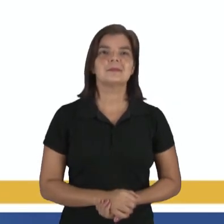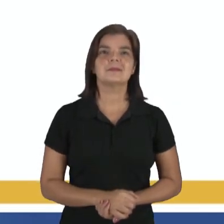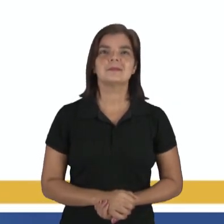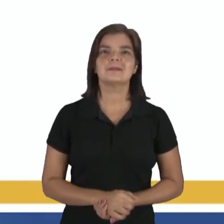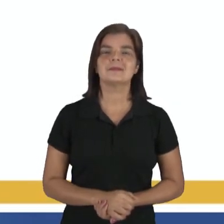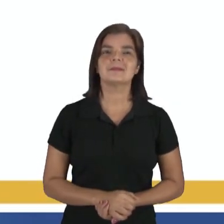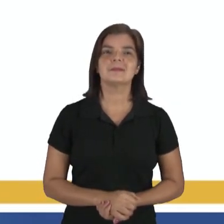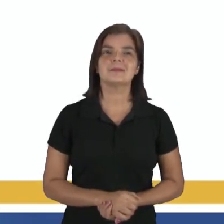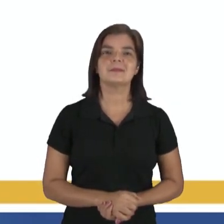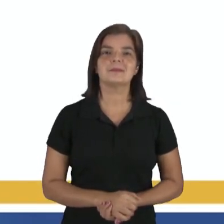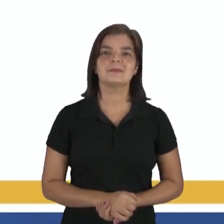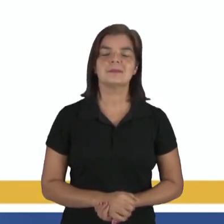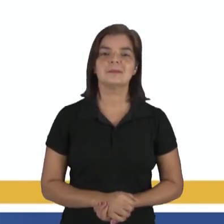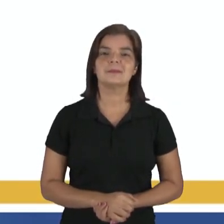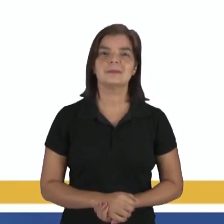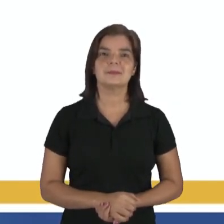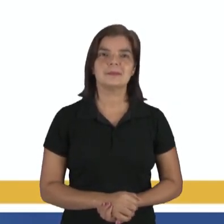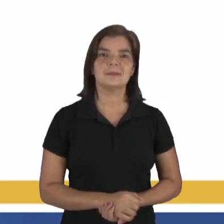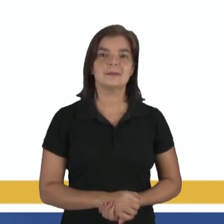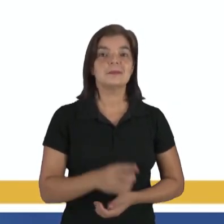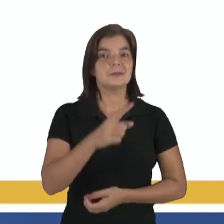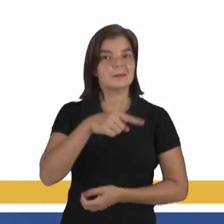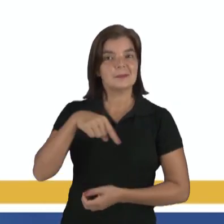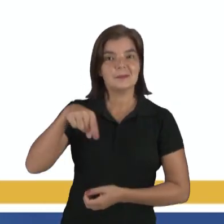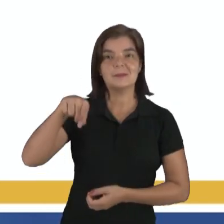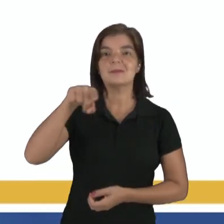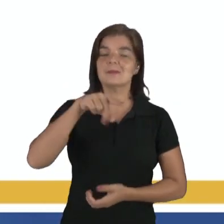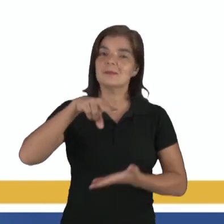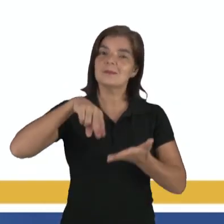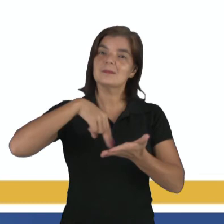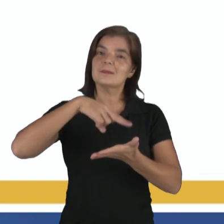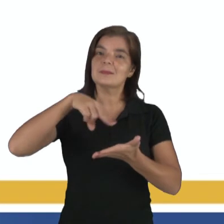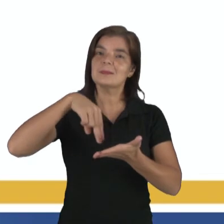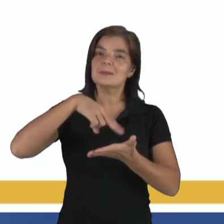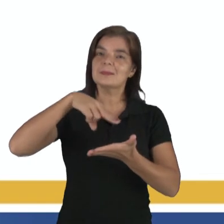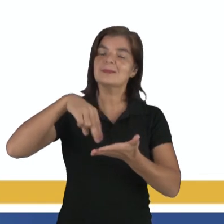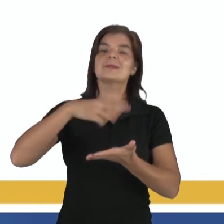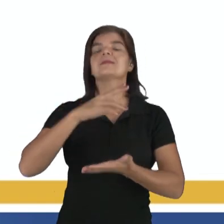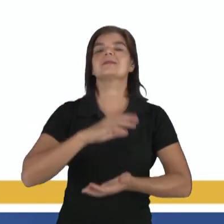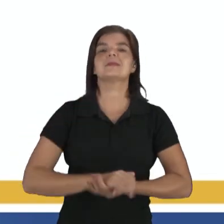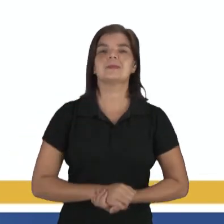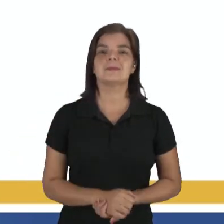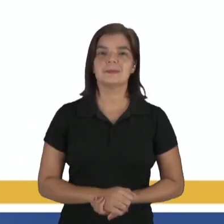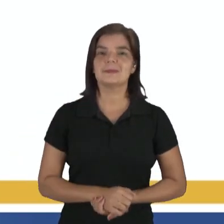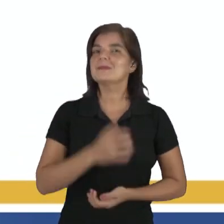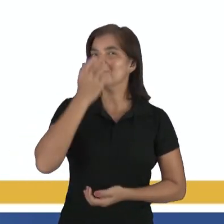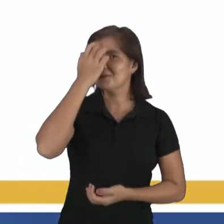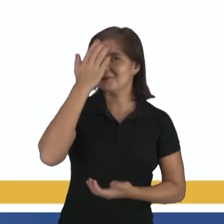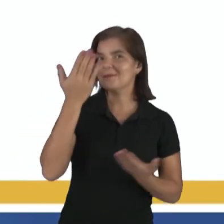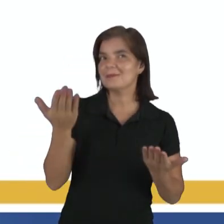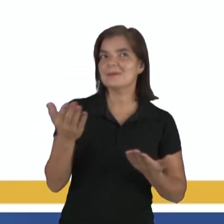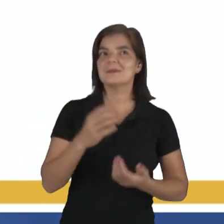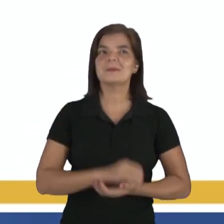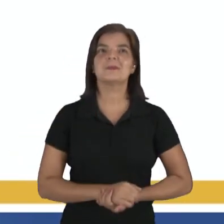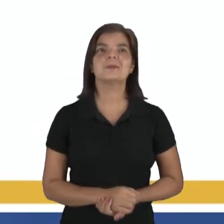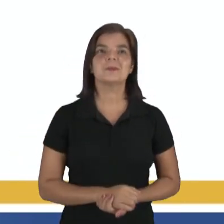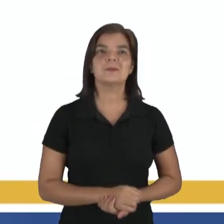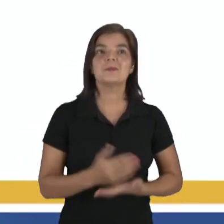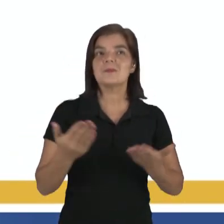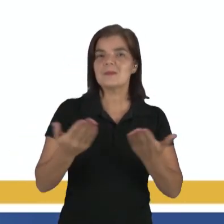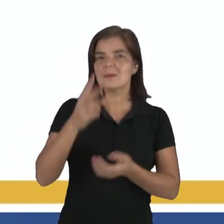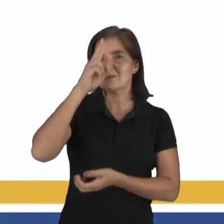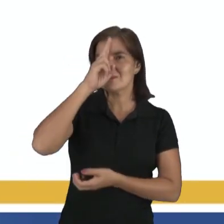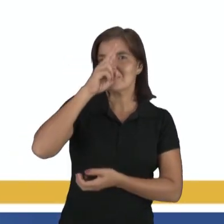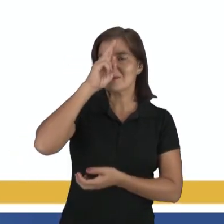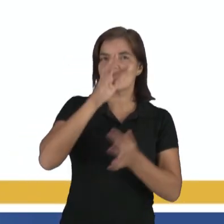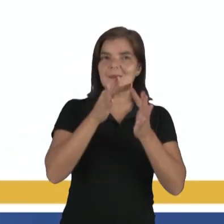também. They are dancing. Eles estão dançando. Fácil, né? Agora,